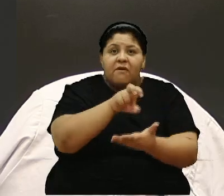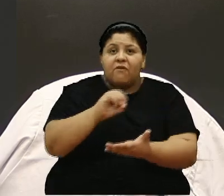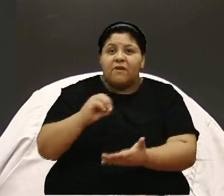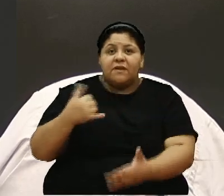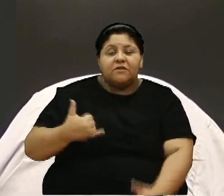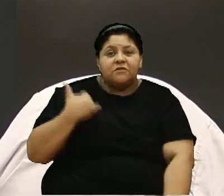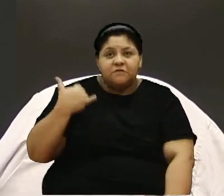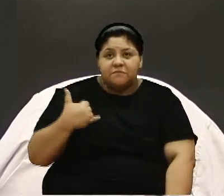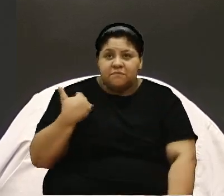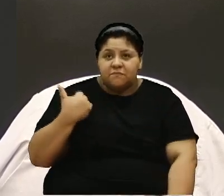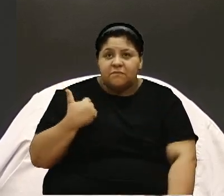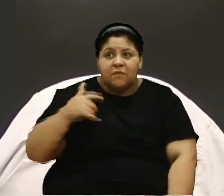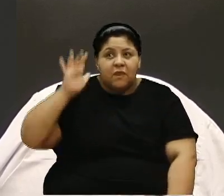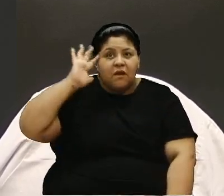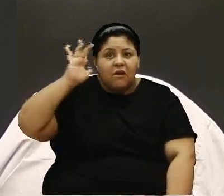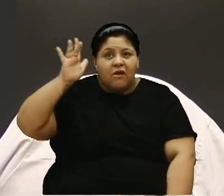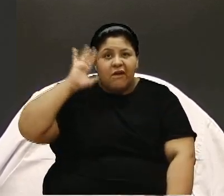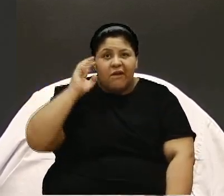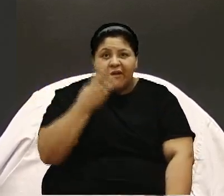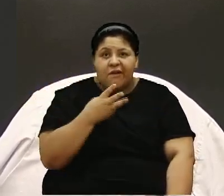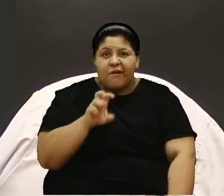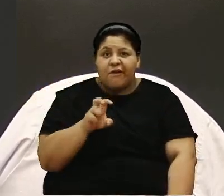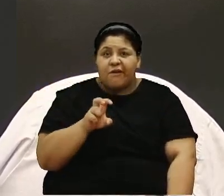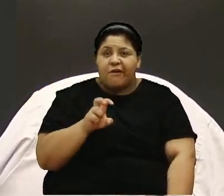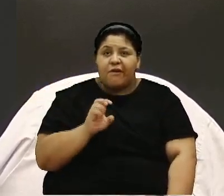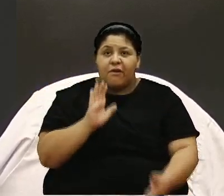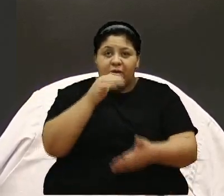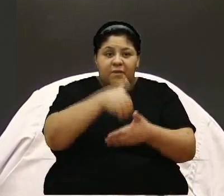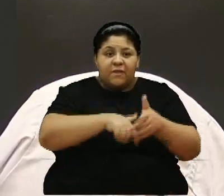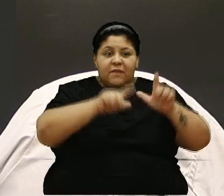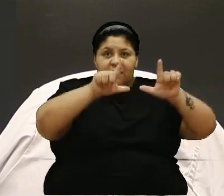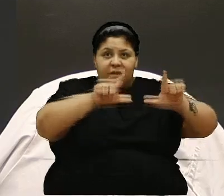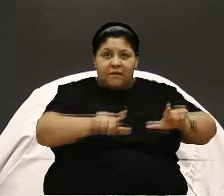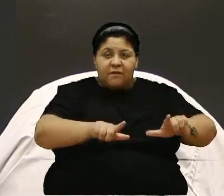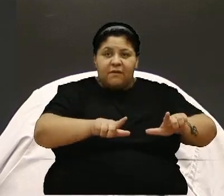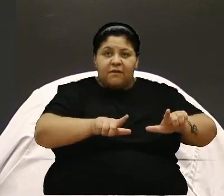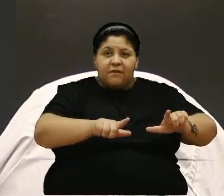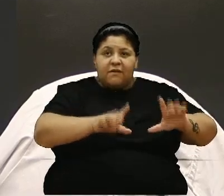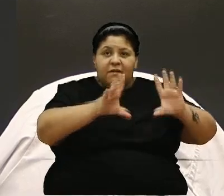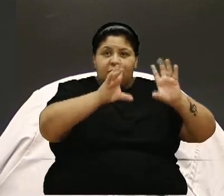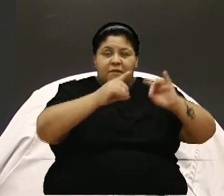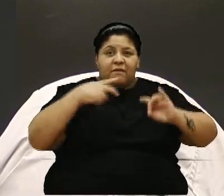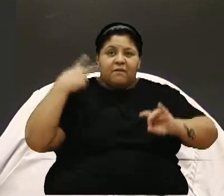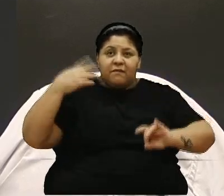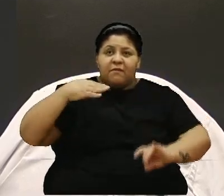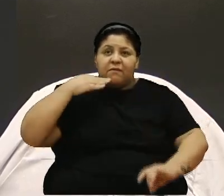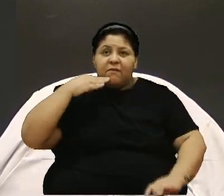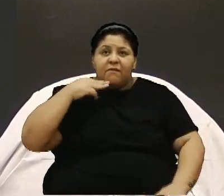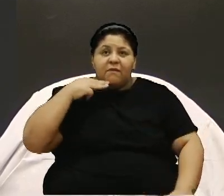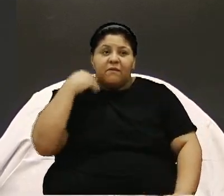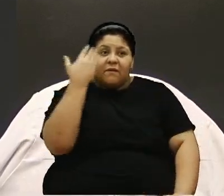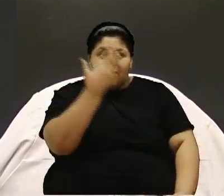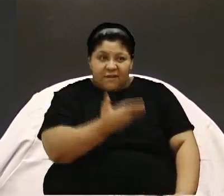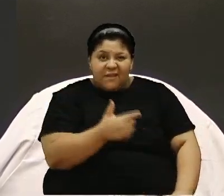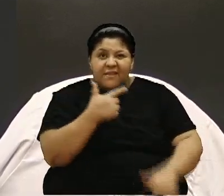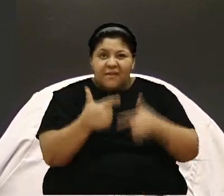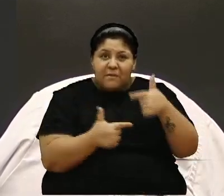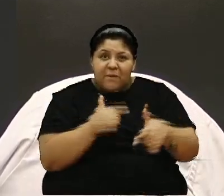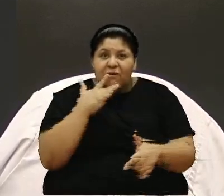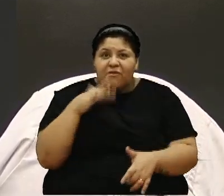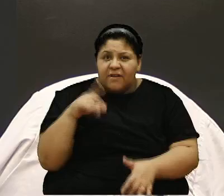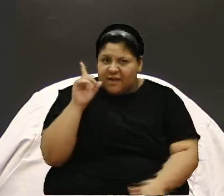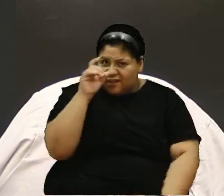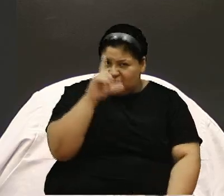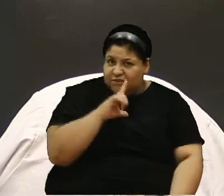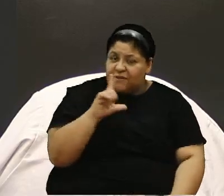idade. Imagina só ficar 35 anos dentro de uma sala de aula, em especial, vereadora Marisol, a senhora que trabalhou com crianças, é algo complexo. Temos